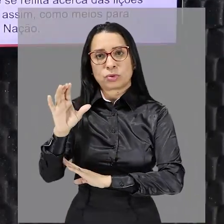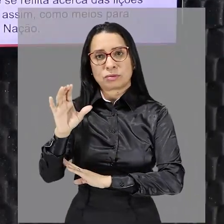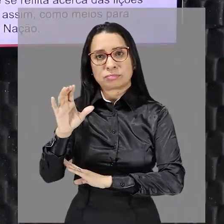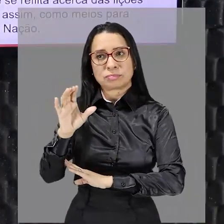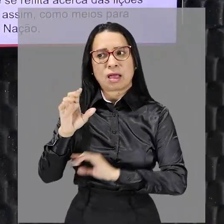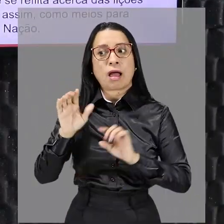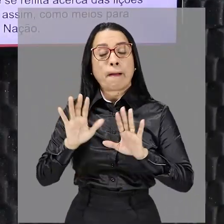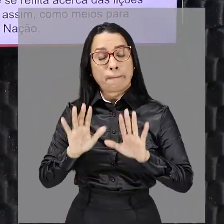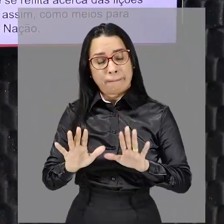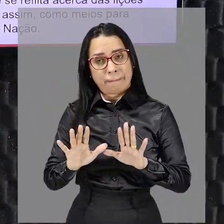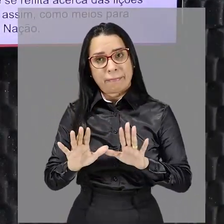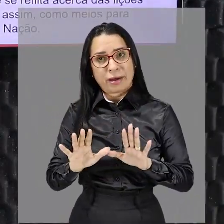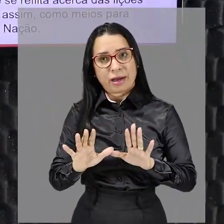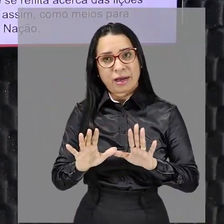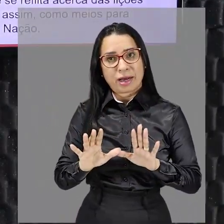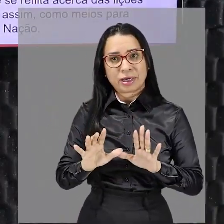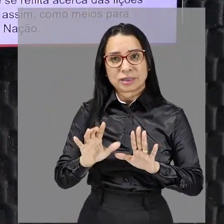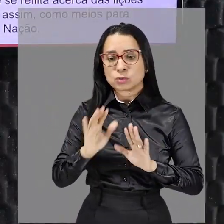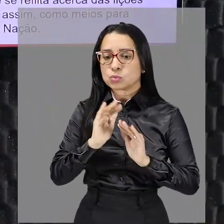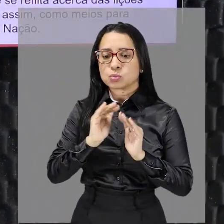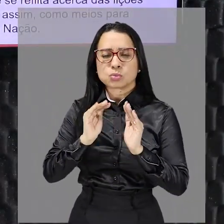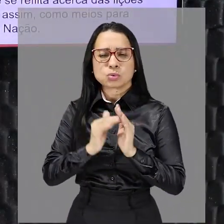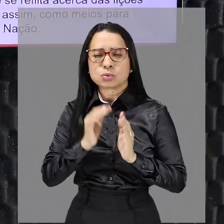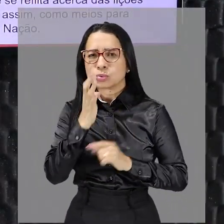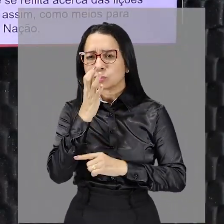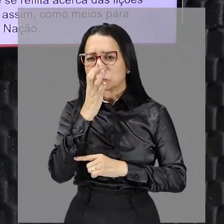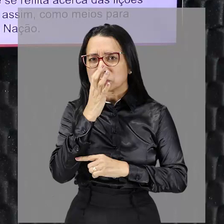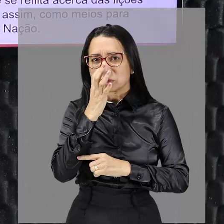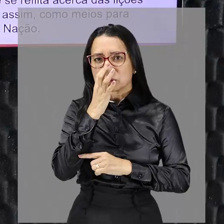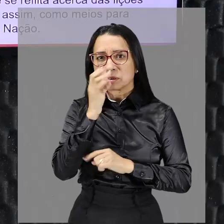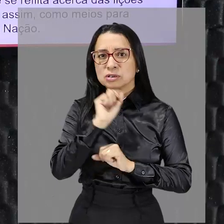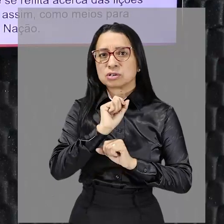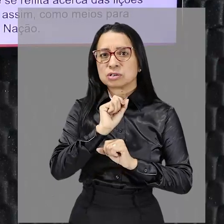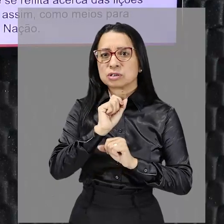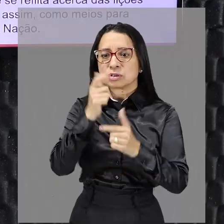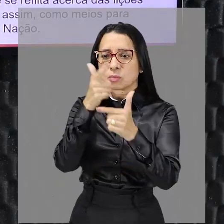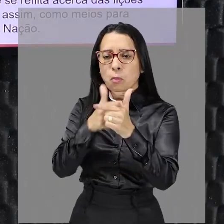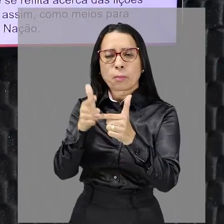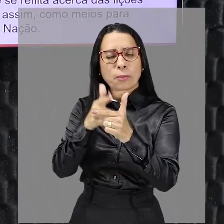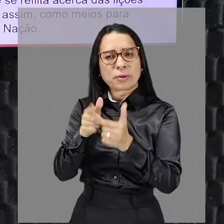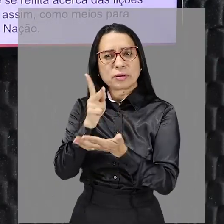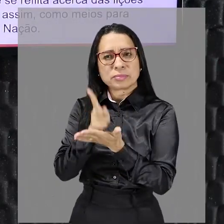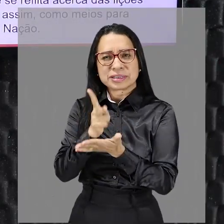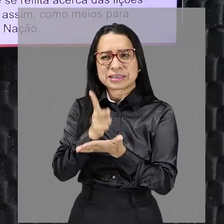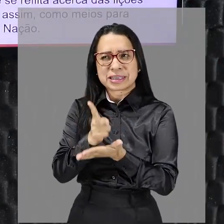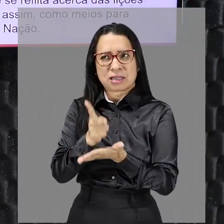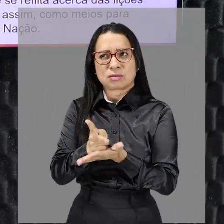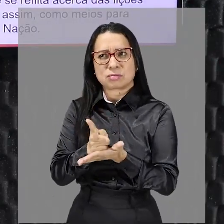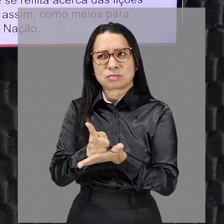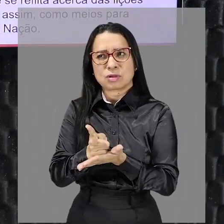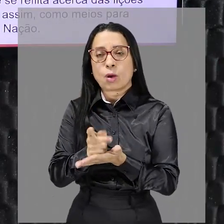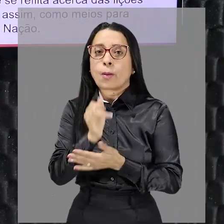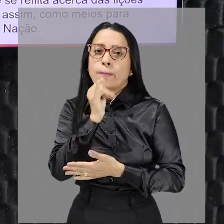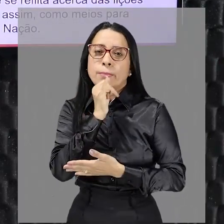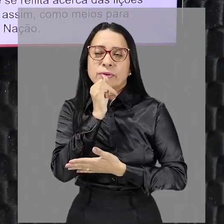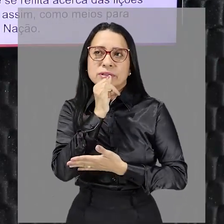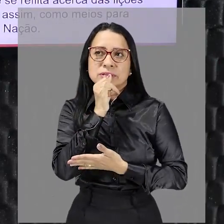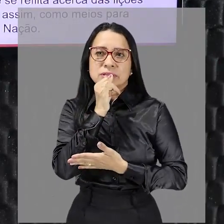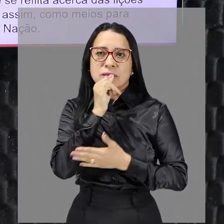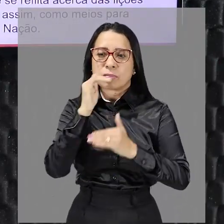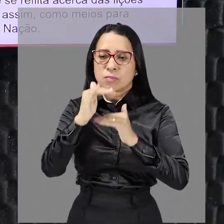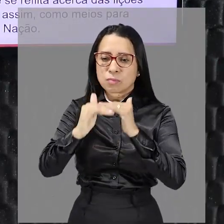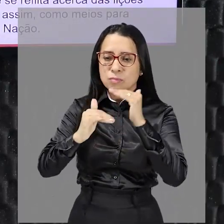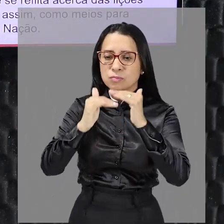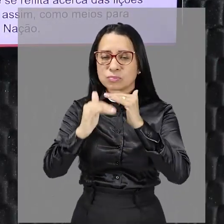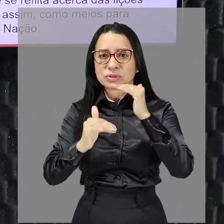assistiu à reprodução de problemas crônicos, dentre os quais se destacam a desigualdade e o preconceito